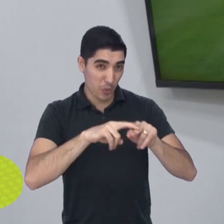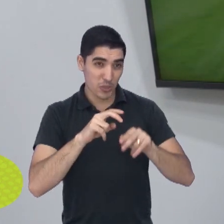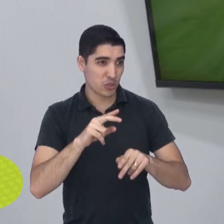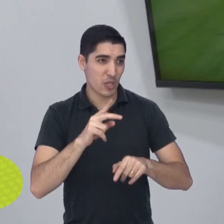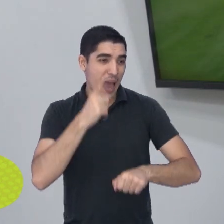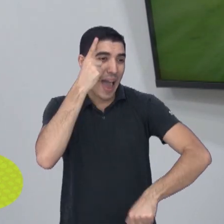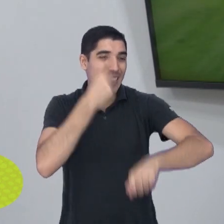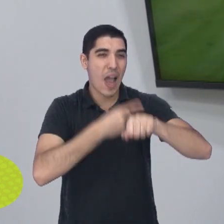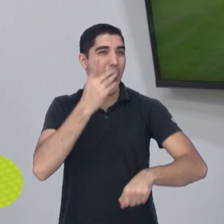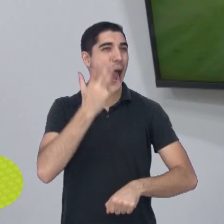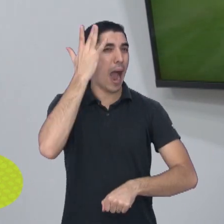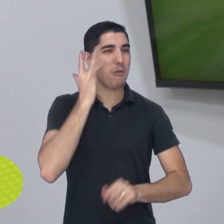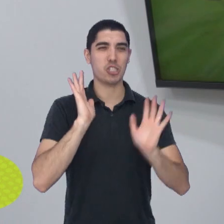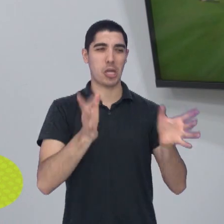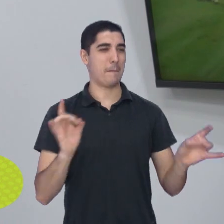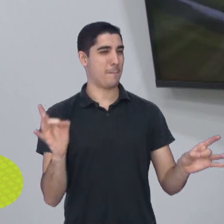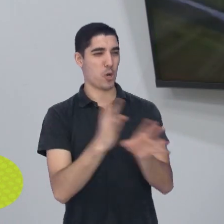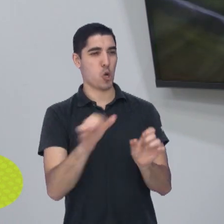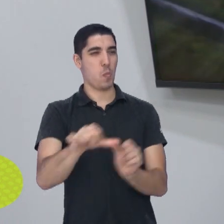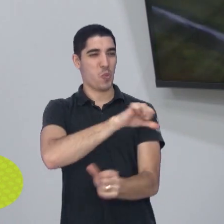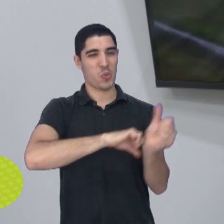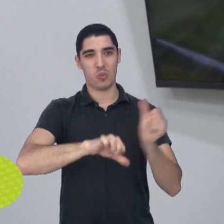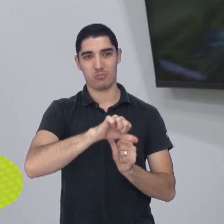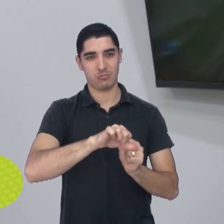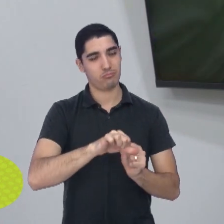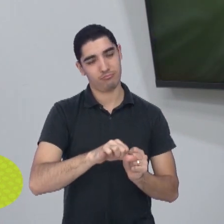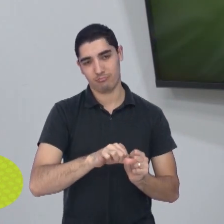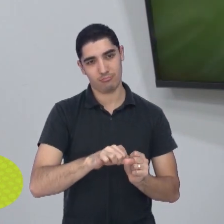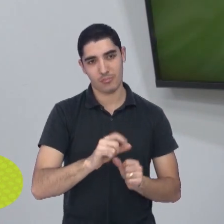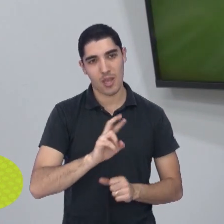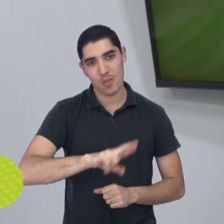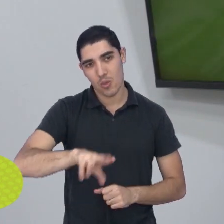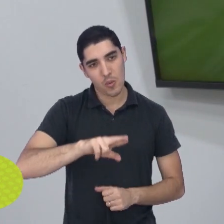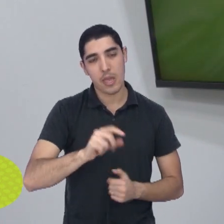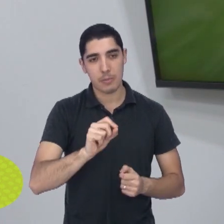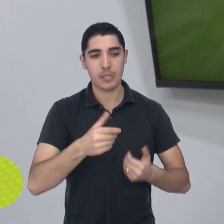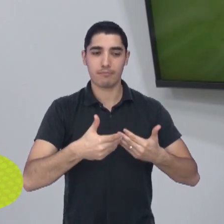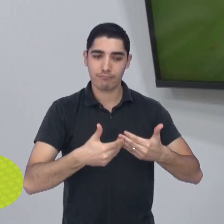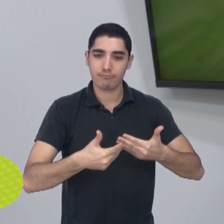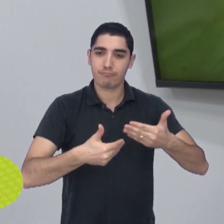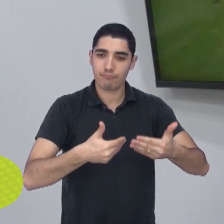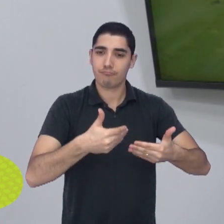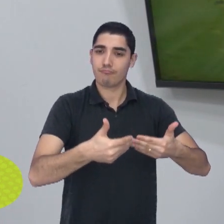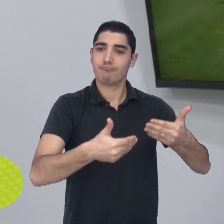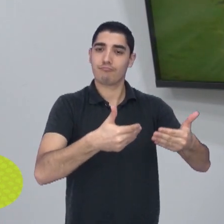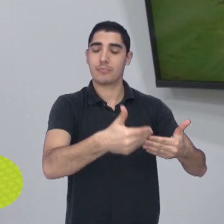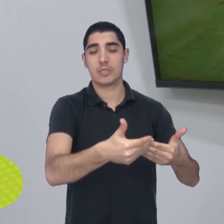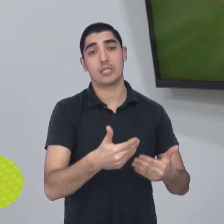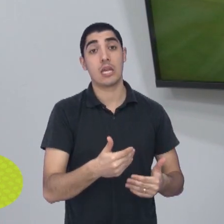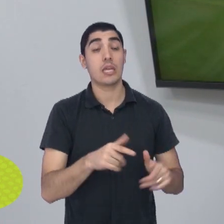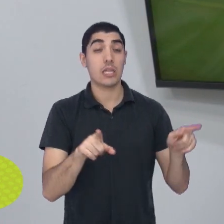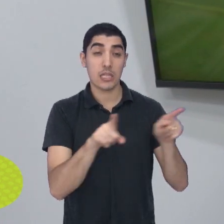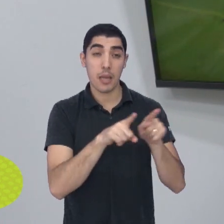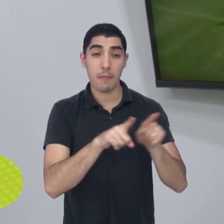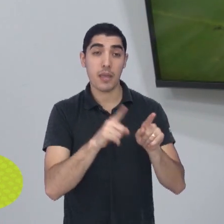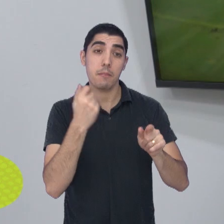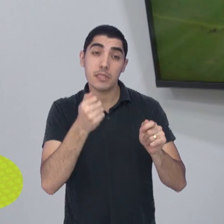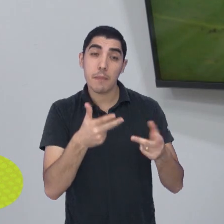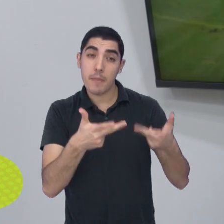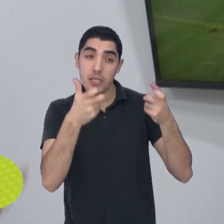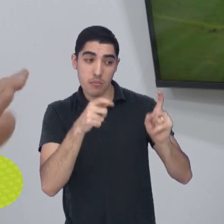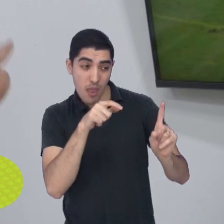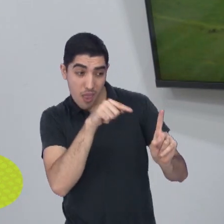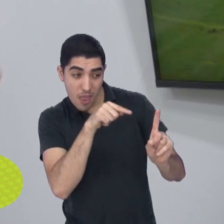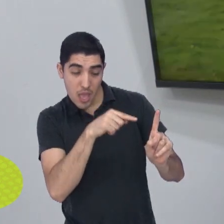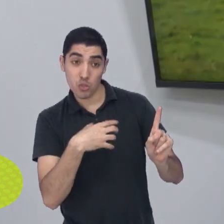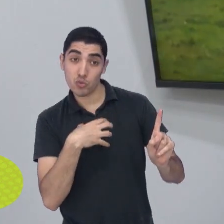E obviamente quem o contratou deveria ou deve ter analisado tudo isso para que ele entrasse no time e funcionasse com